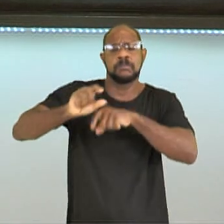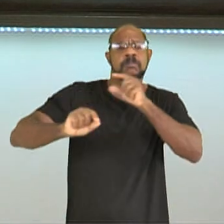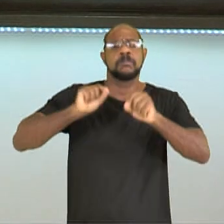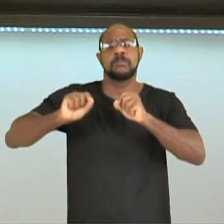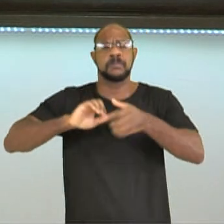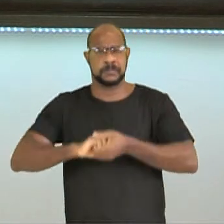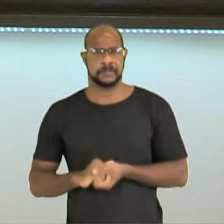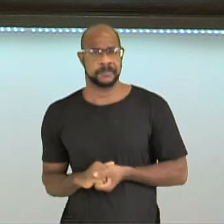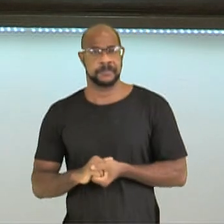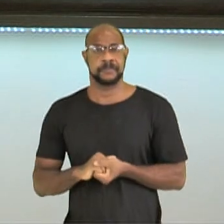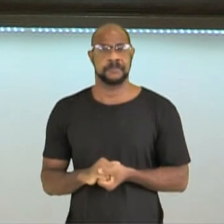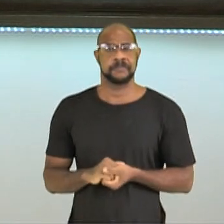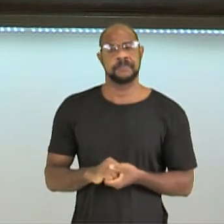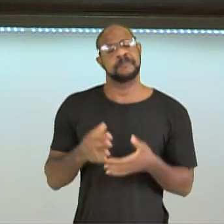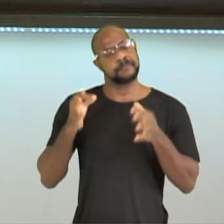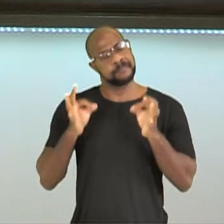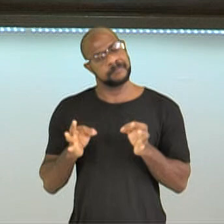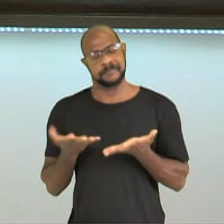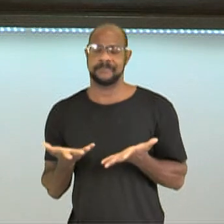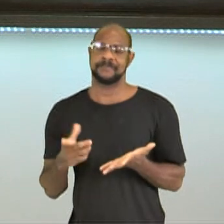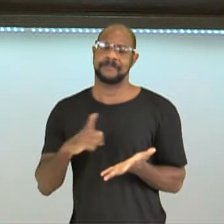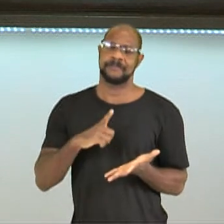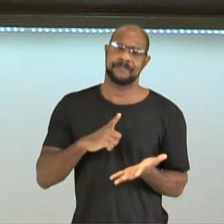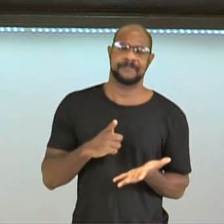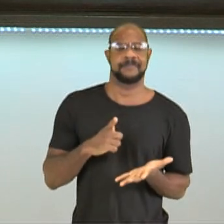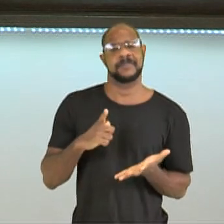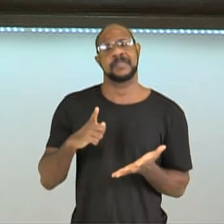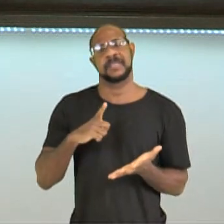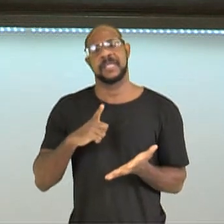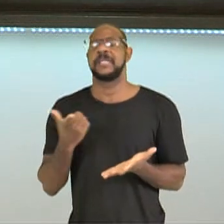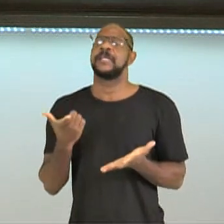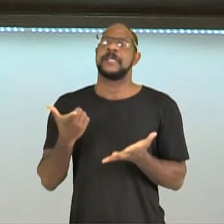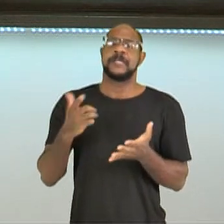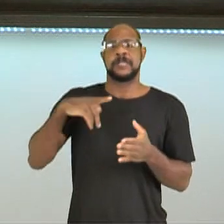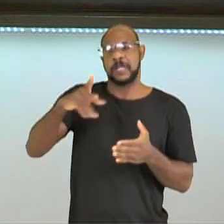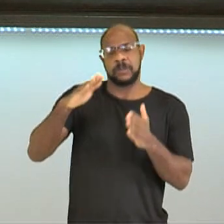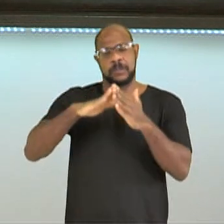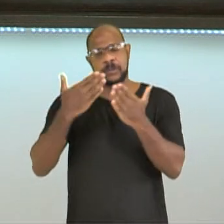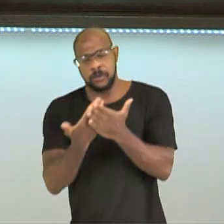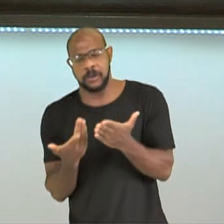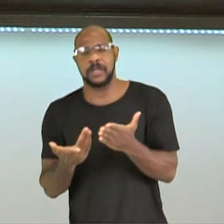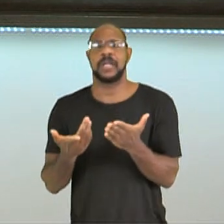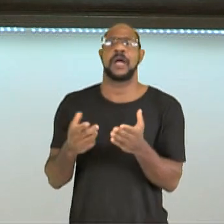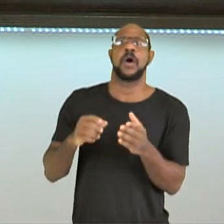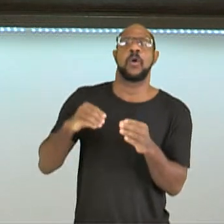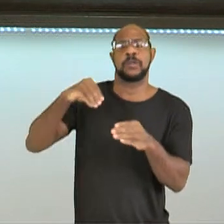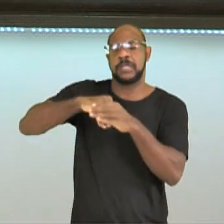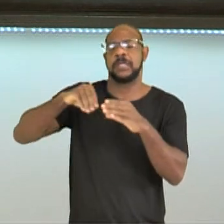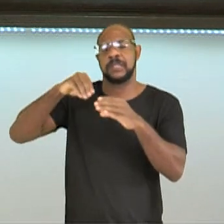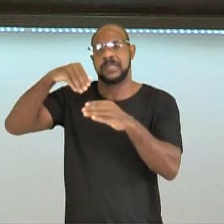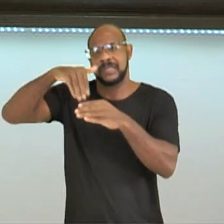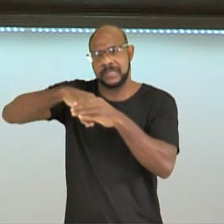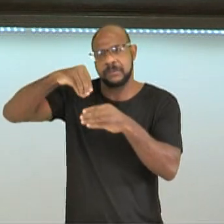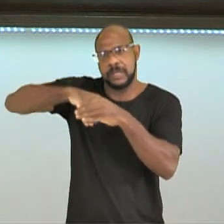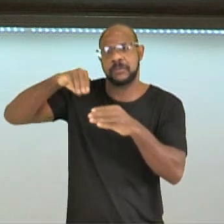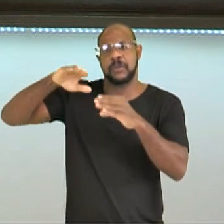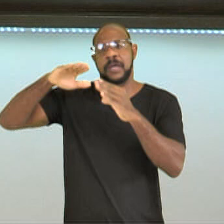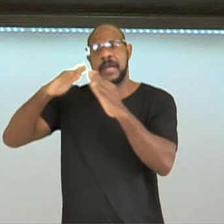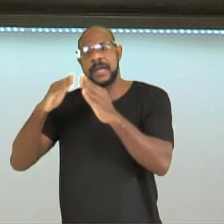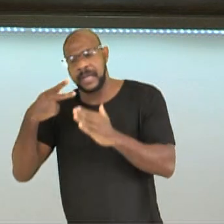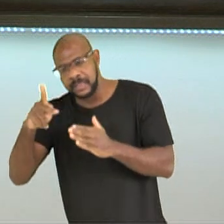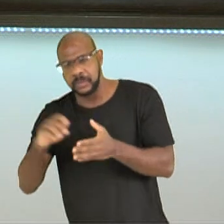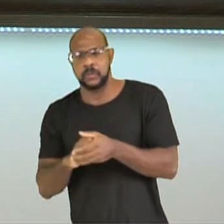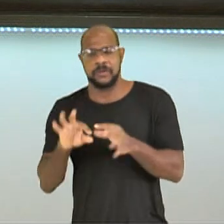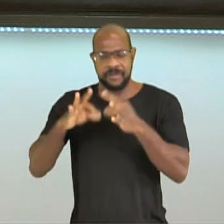só, com certeza na sua escola ou em uma reunião familiar, reunião de amigos, você já ouviu alguém contando